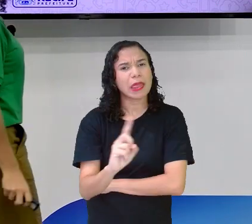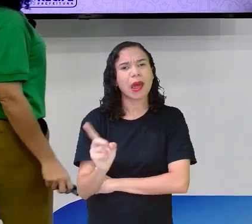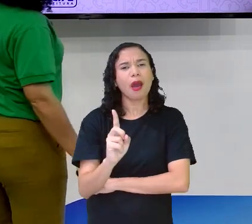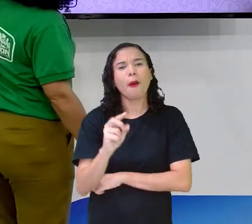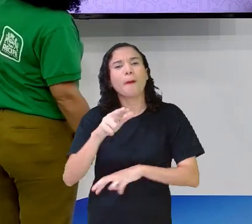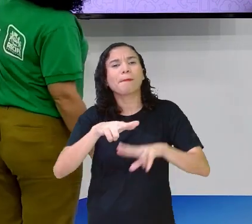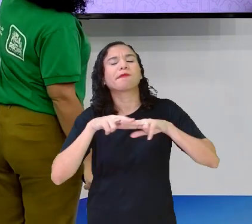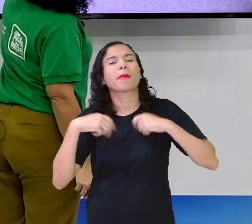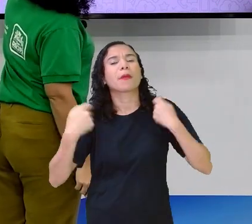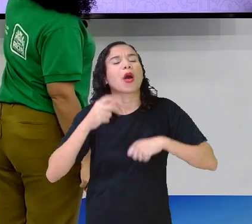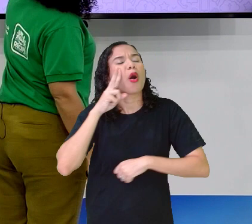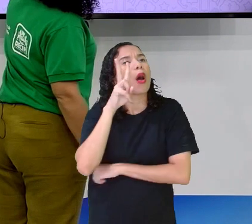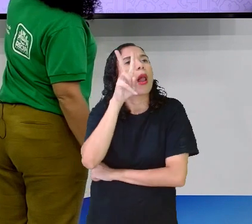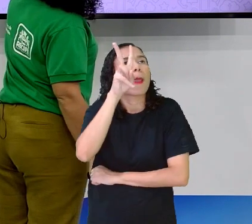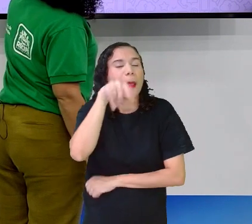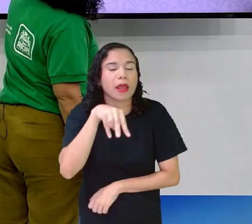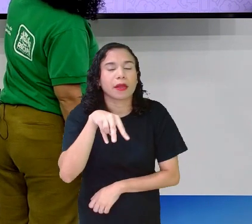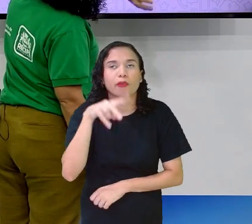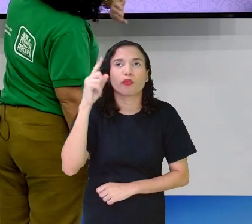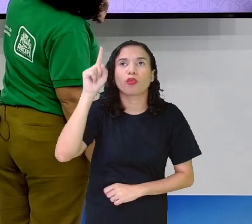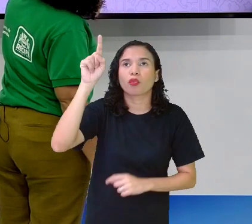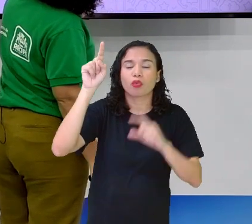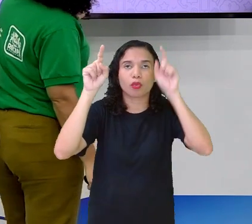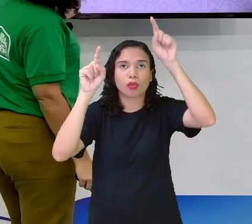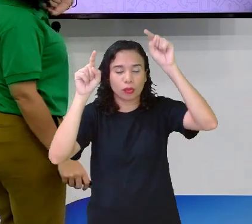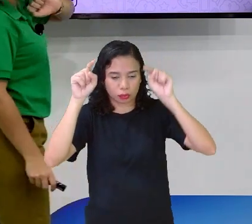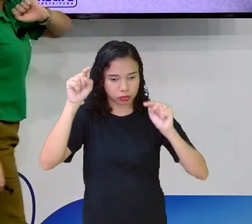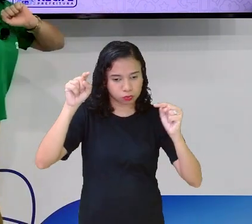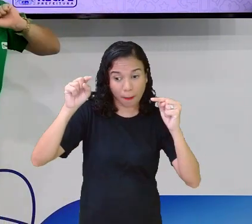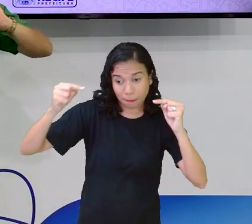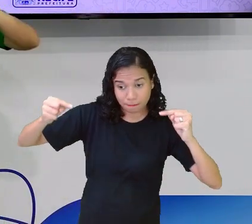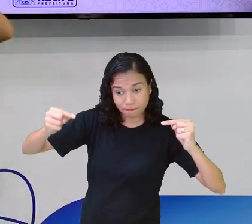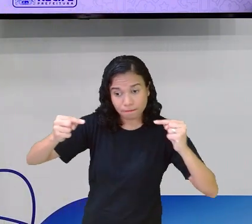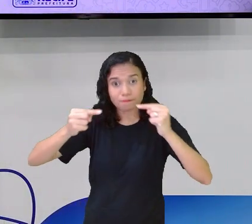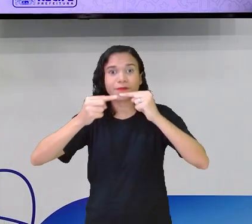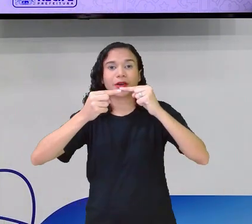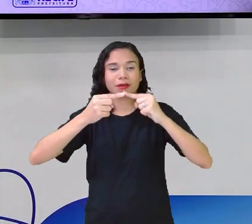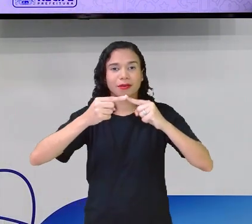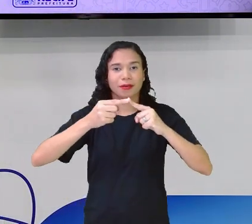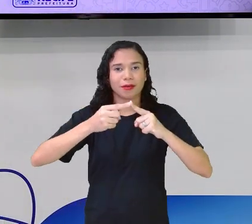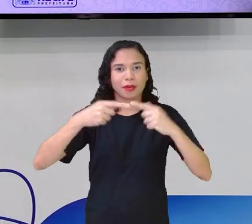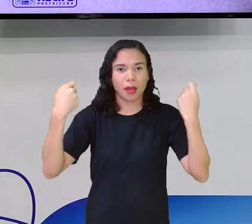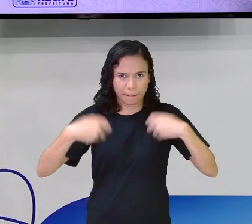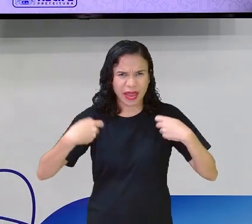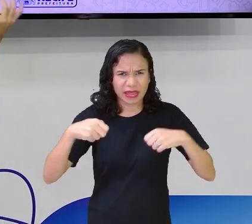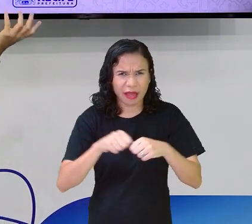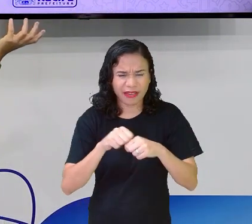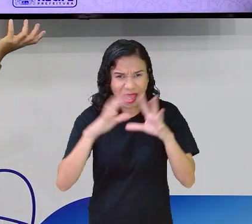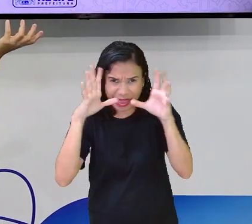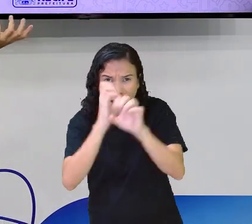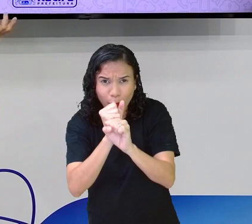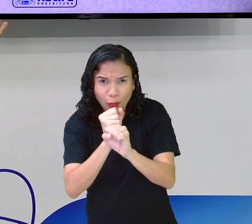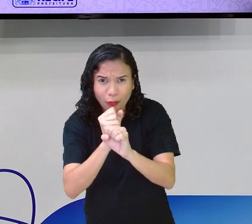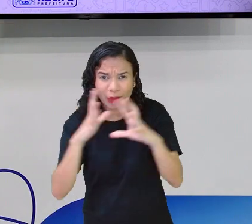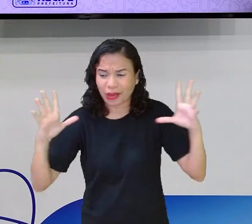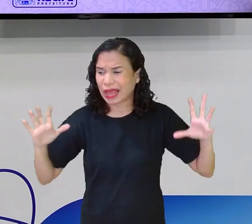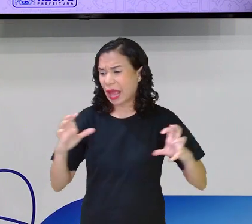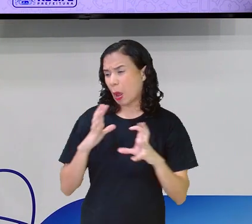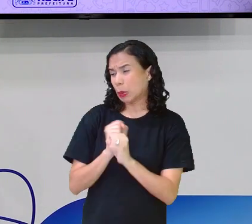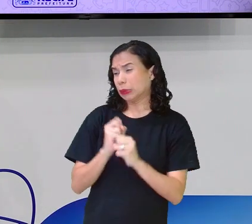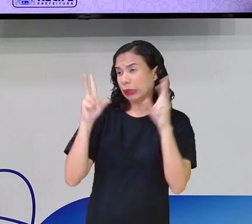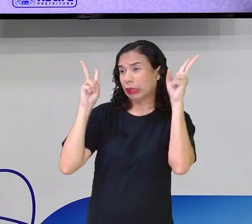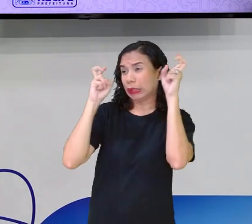Eu só precisei, ó, verificar a quantidade de alunos de cada turma. Vocês precisaram fazer algum cálculo?